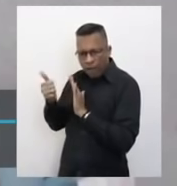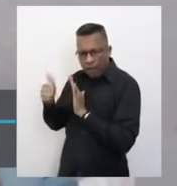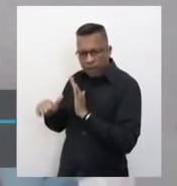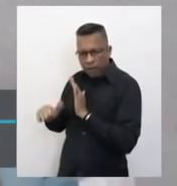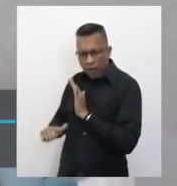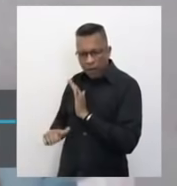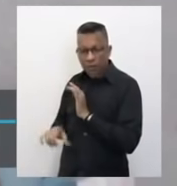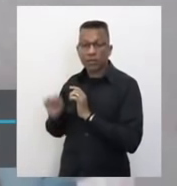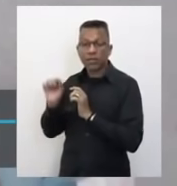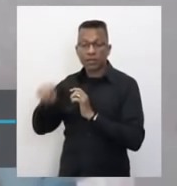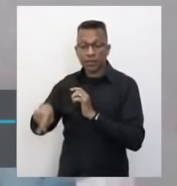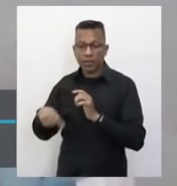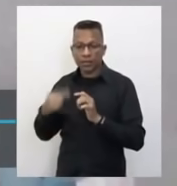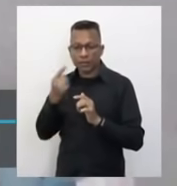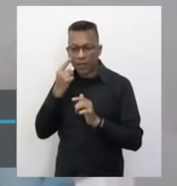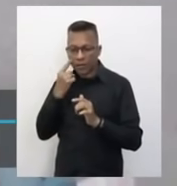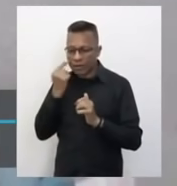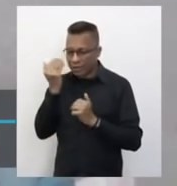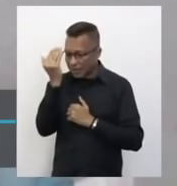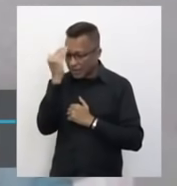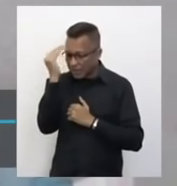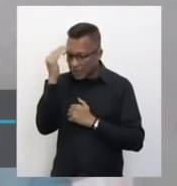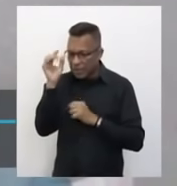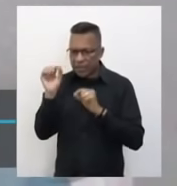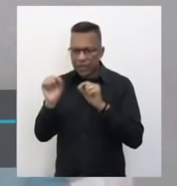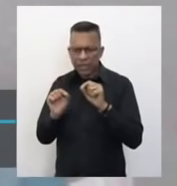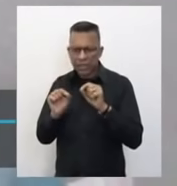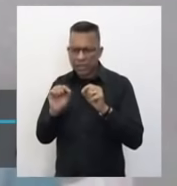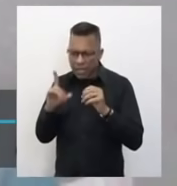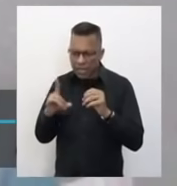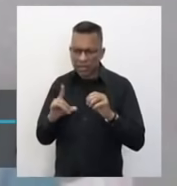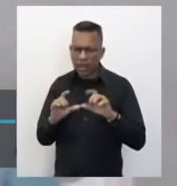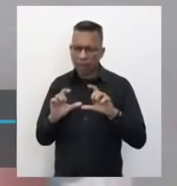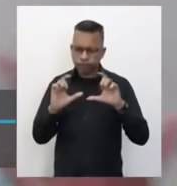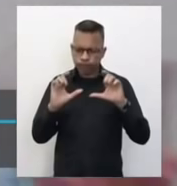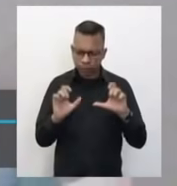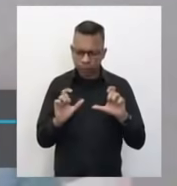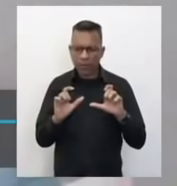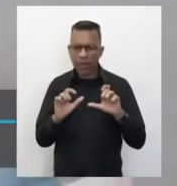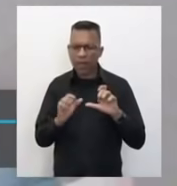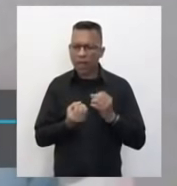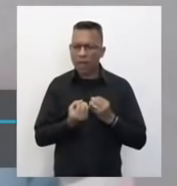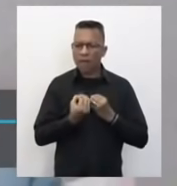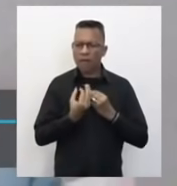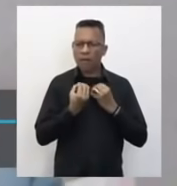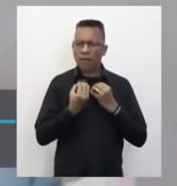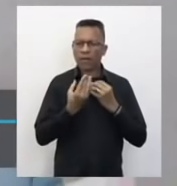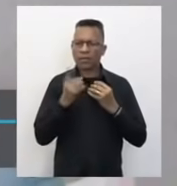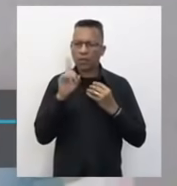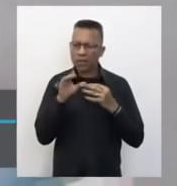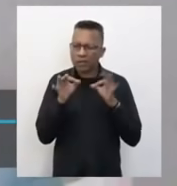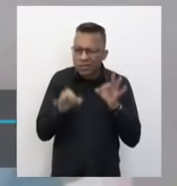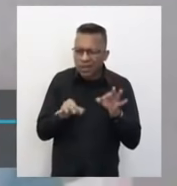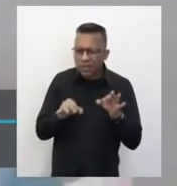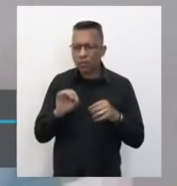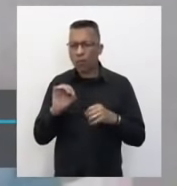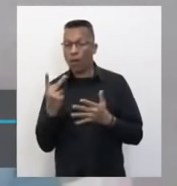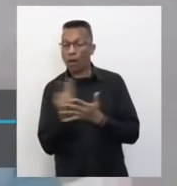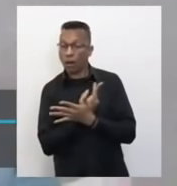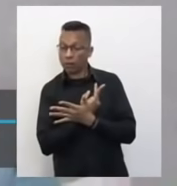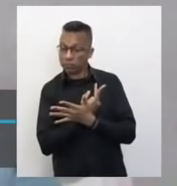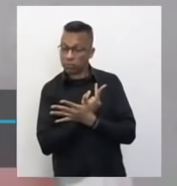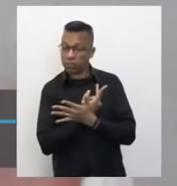colocado e vai tentar compreender se aquele conteúdo realmente é um conteúdo inadequado, se aquele